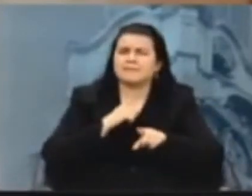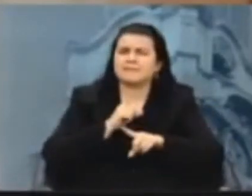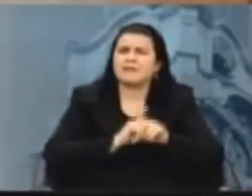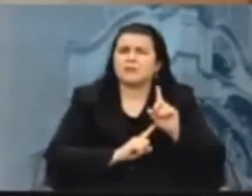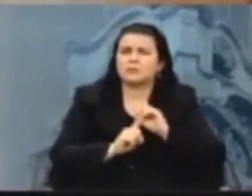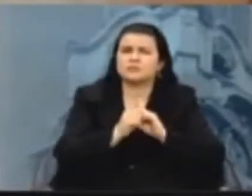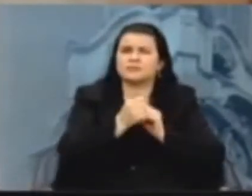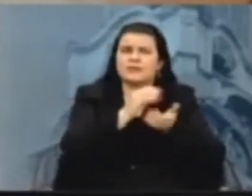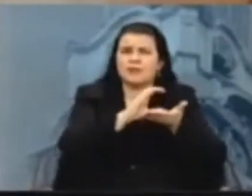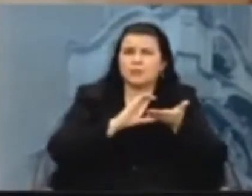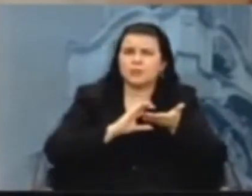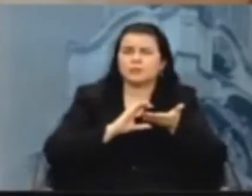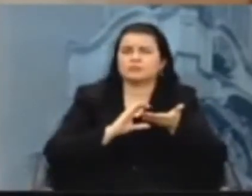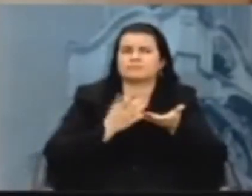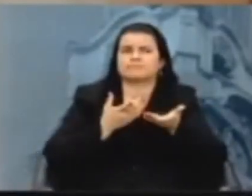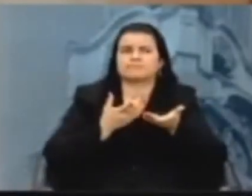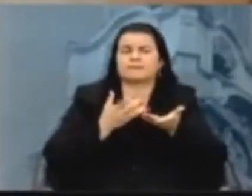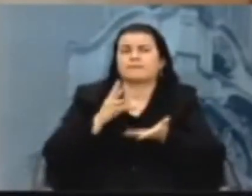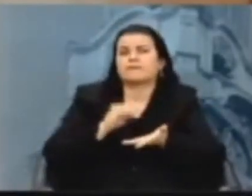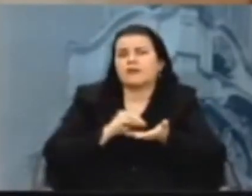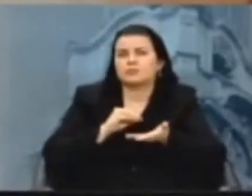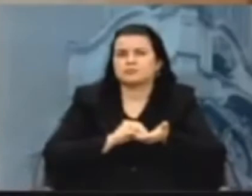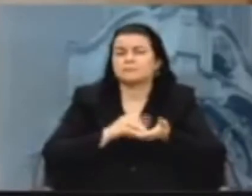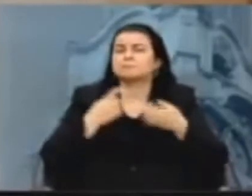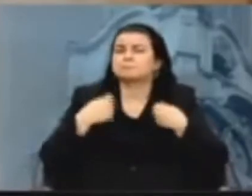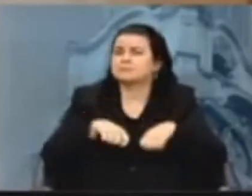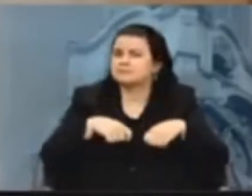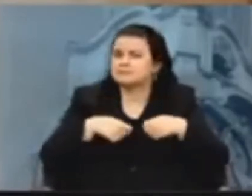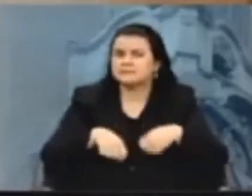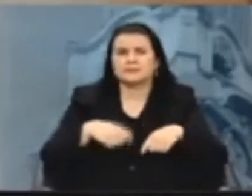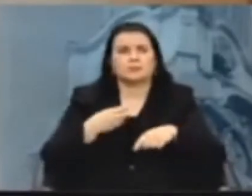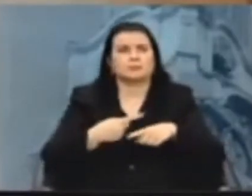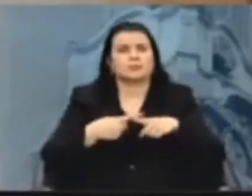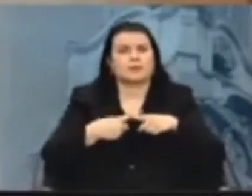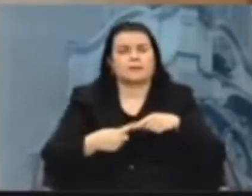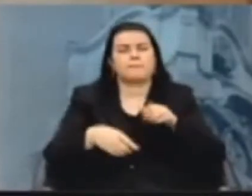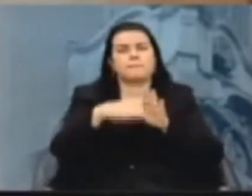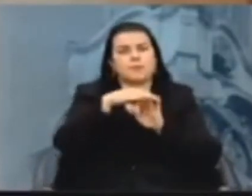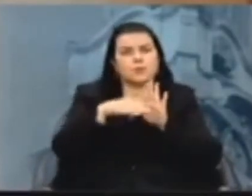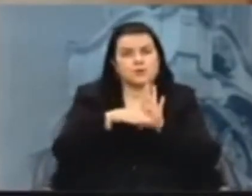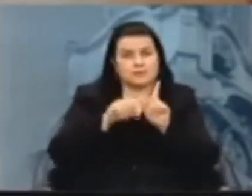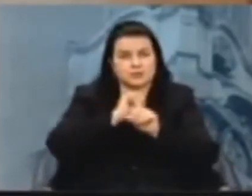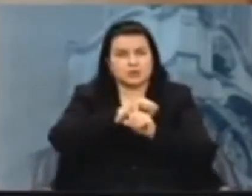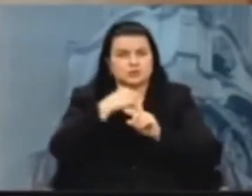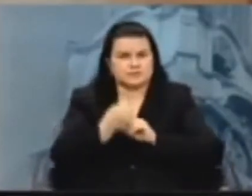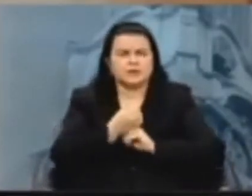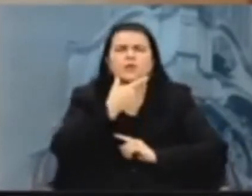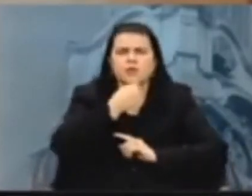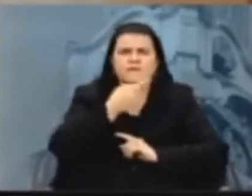ser priorizados aos programas sociais, no que ele, a afirmação